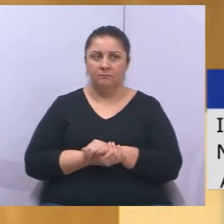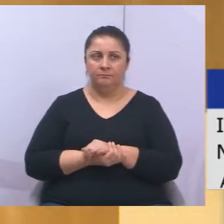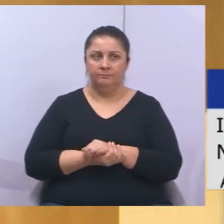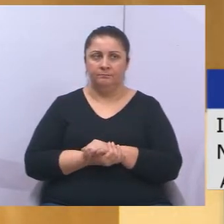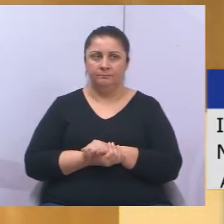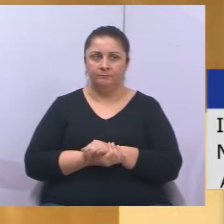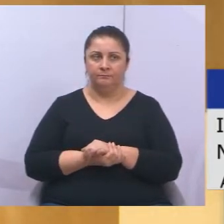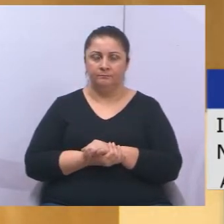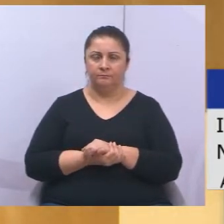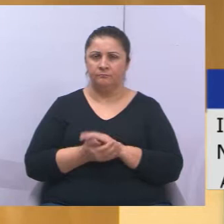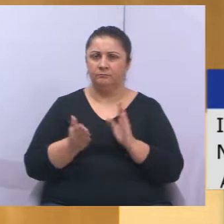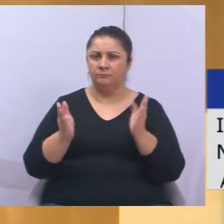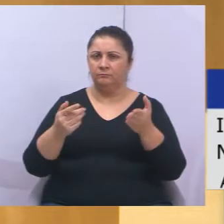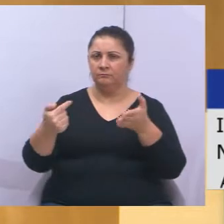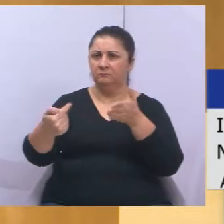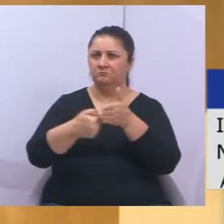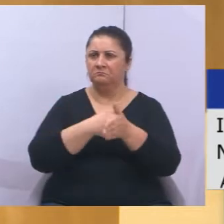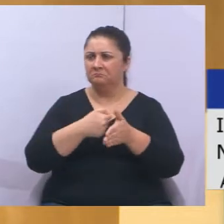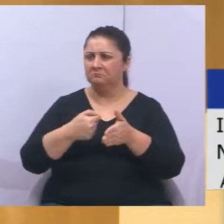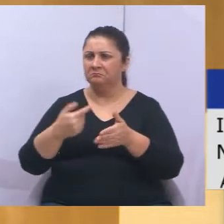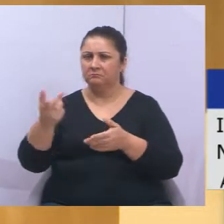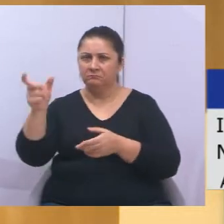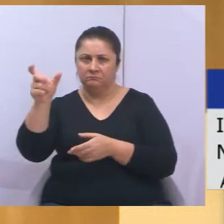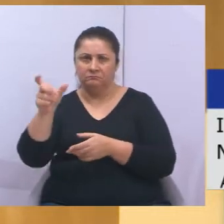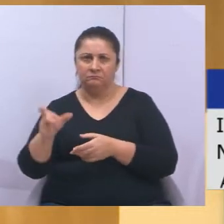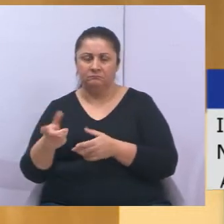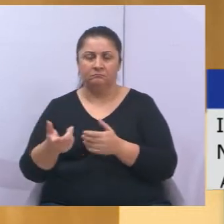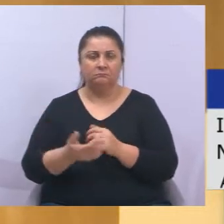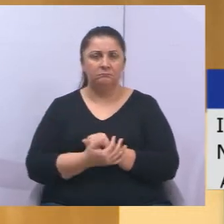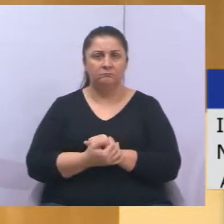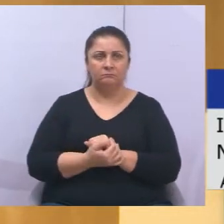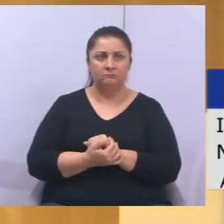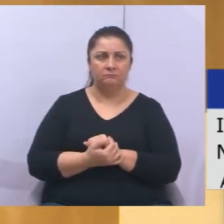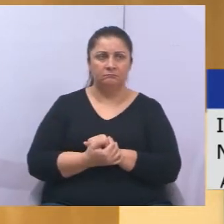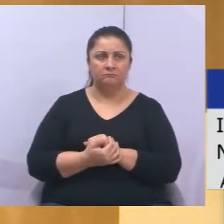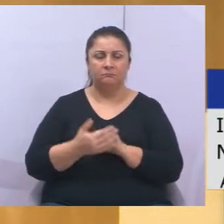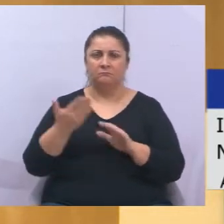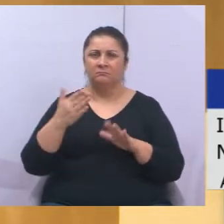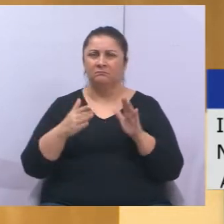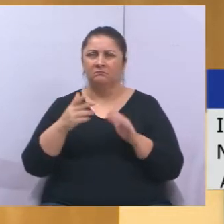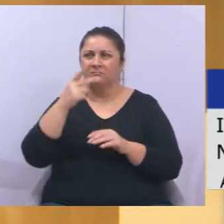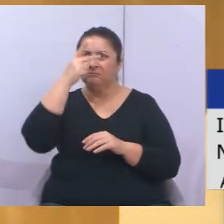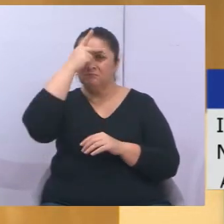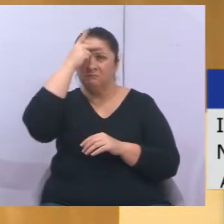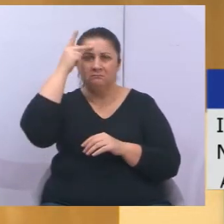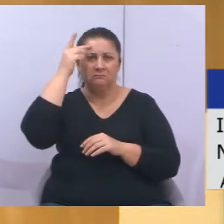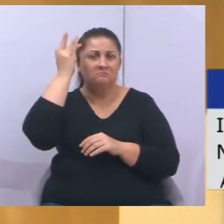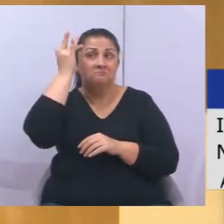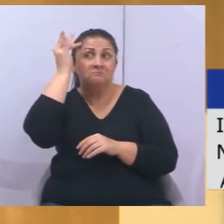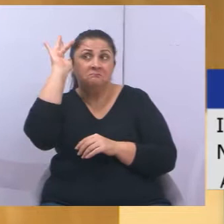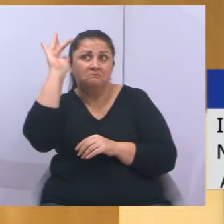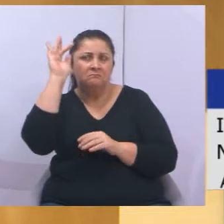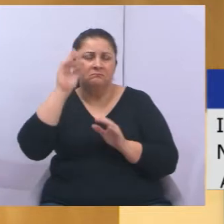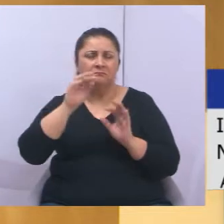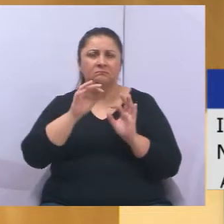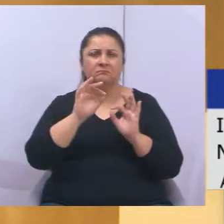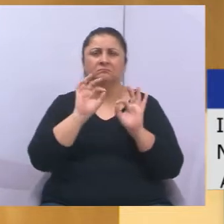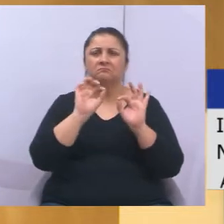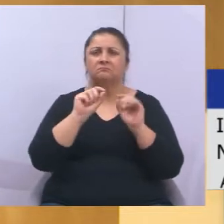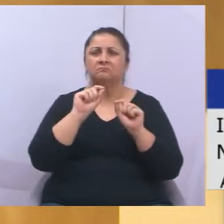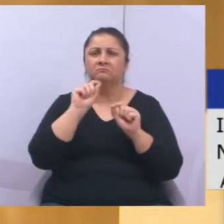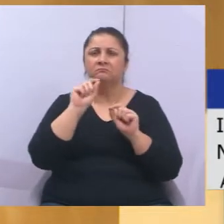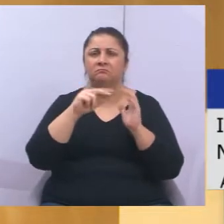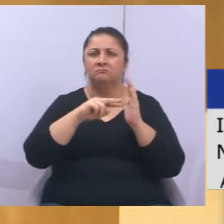até questionado por um munícipe, né? Que muitas das vezes a pessoa não entende o projeto e ela